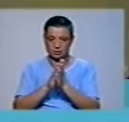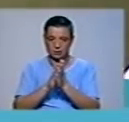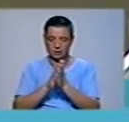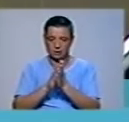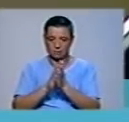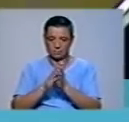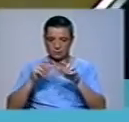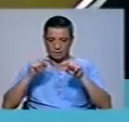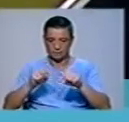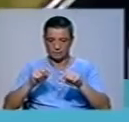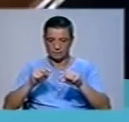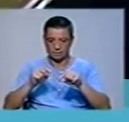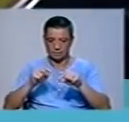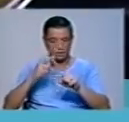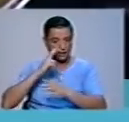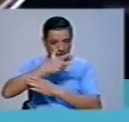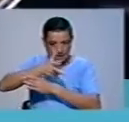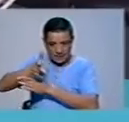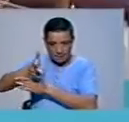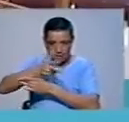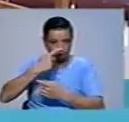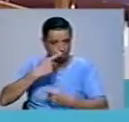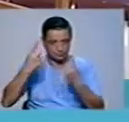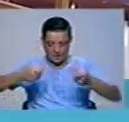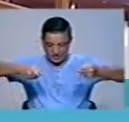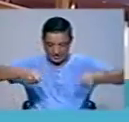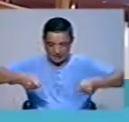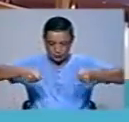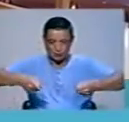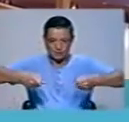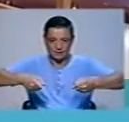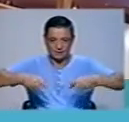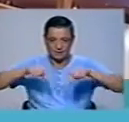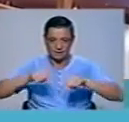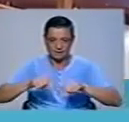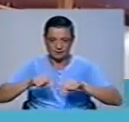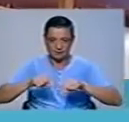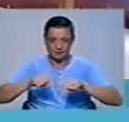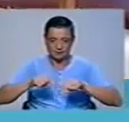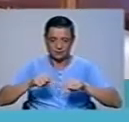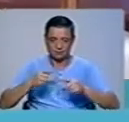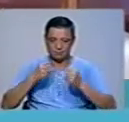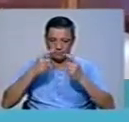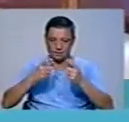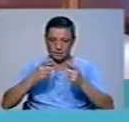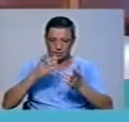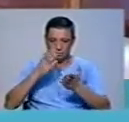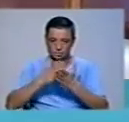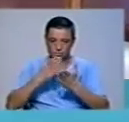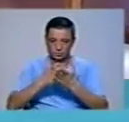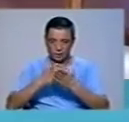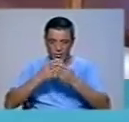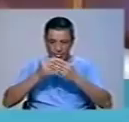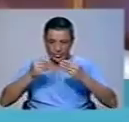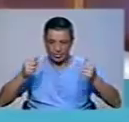ver, não sei, exatamente, a câmara está-nos a mostrar o tacho. Portanto, já não temos pedacinhos de manteiga, só temos ali um que já está